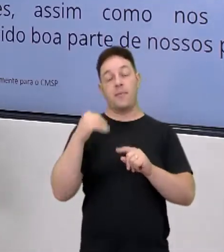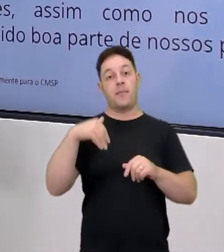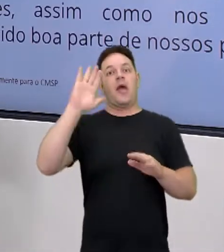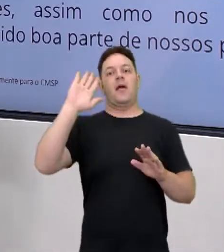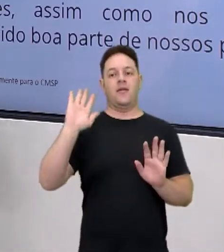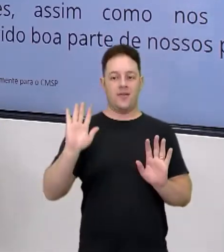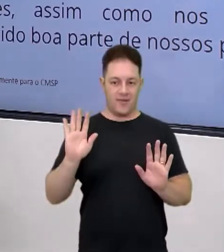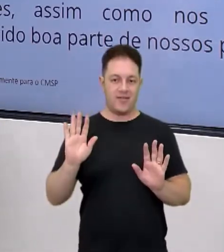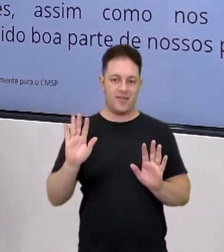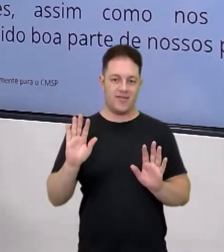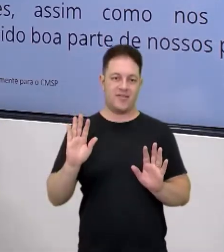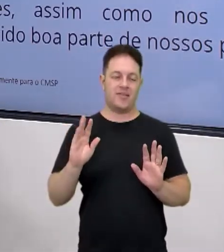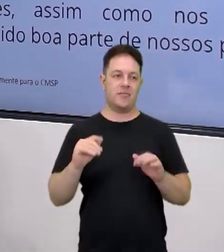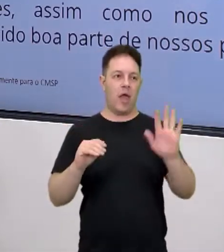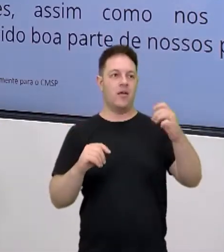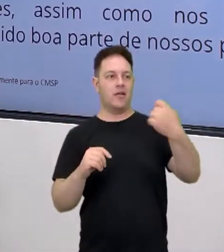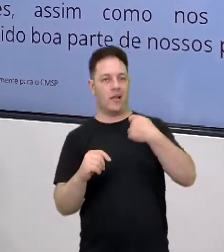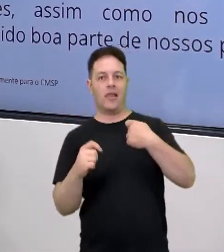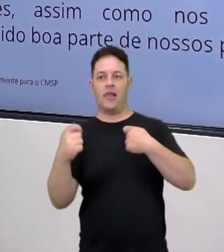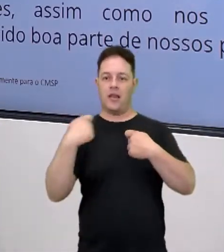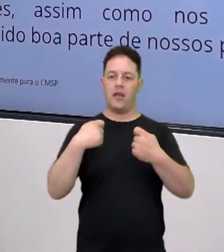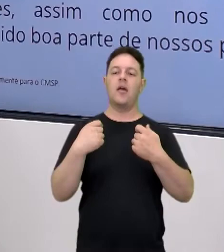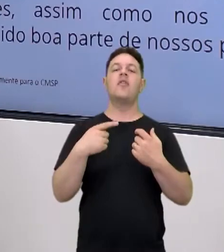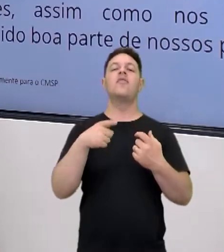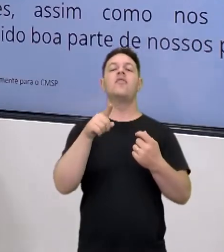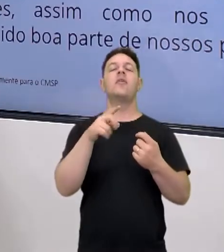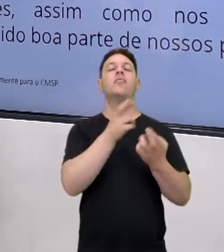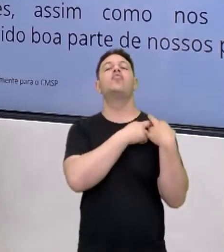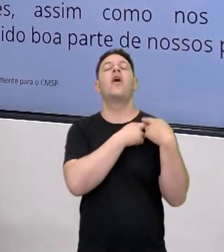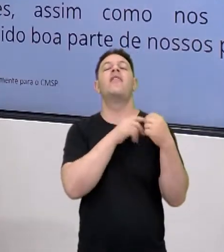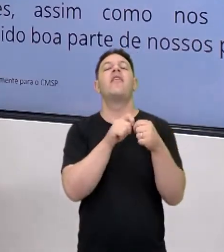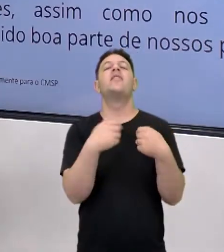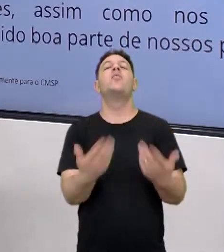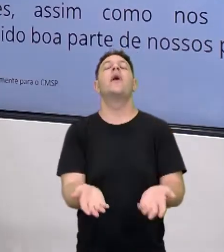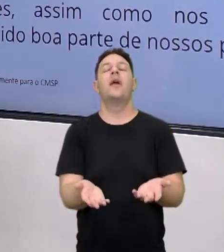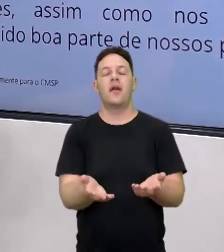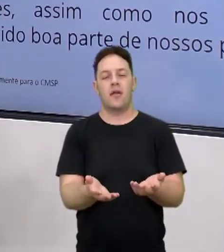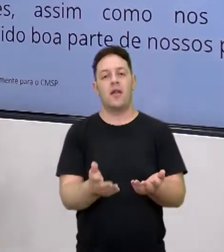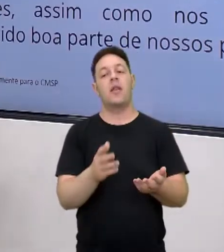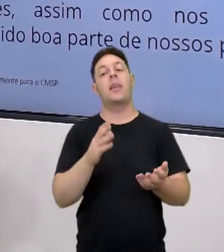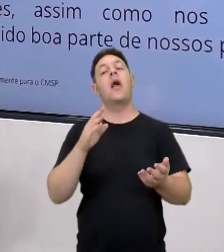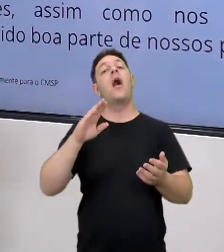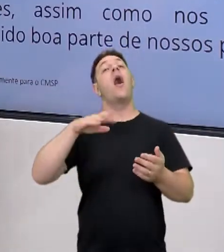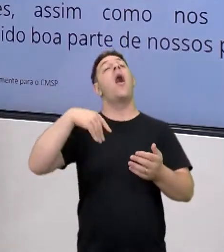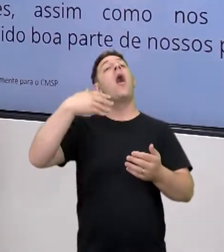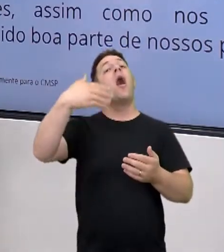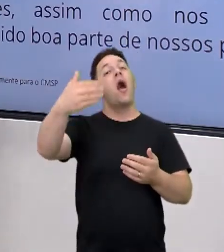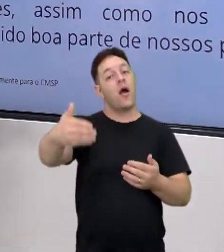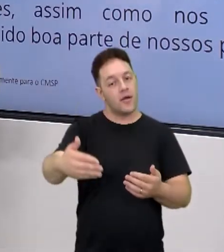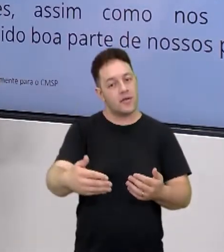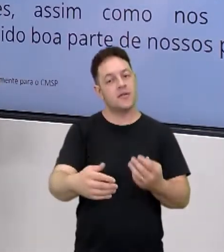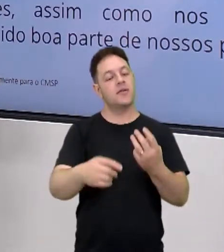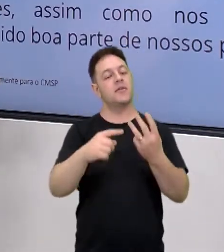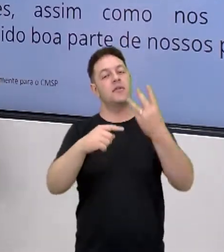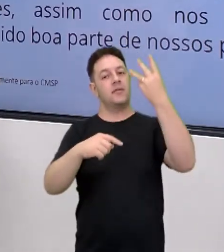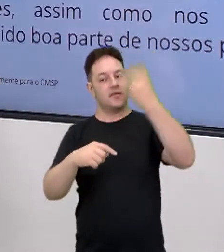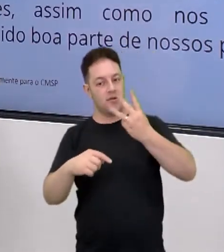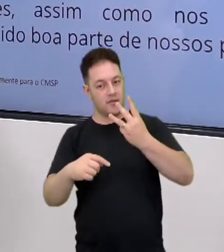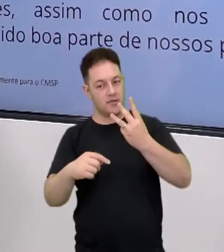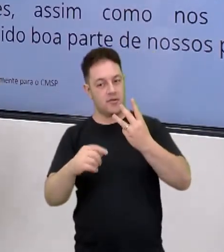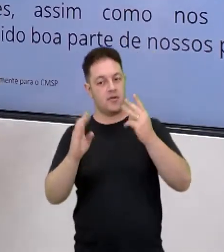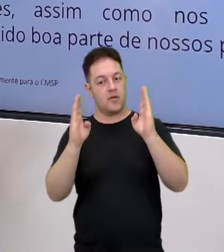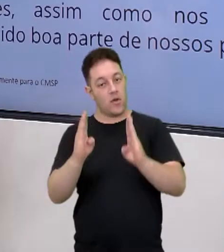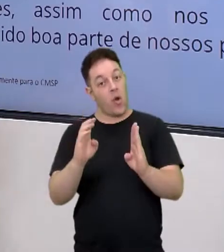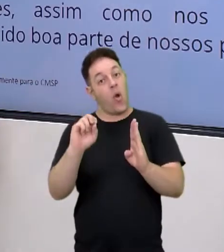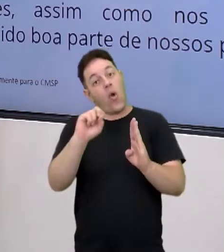gente é muito mais exigido pelos nossos papéis sociais. Até que a gente chega na terceira ou melhor